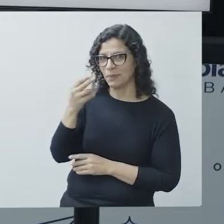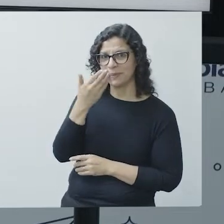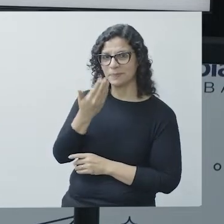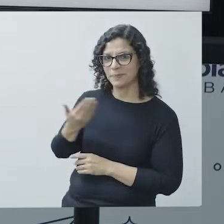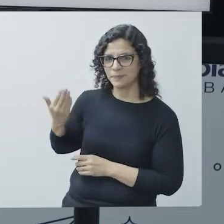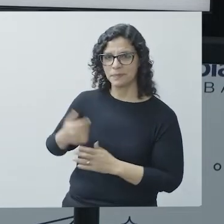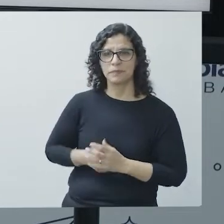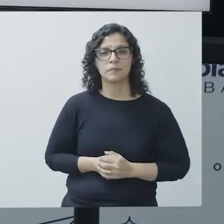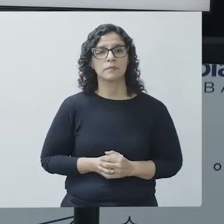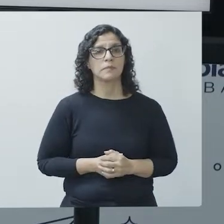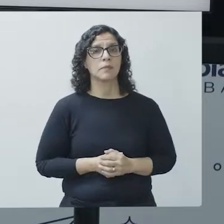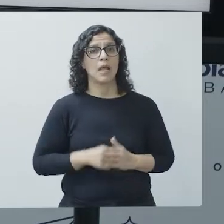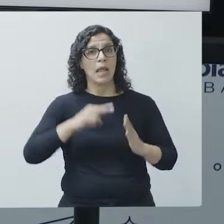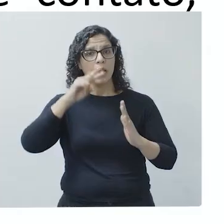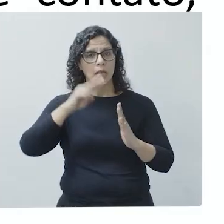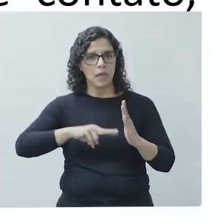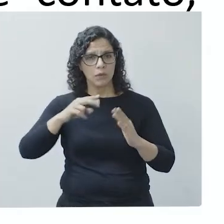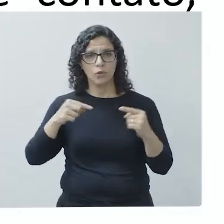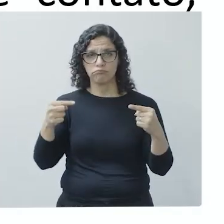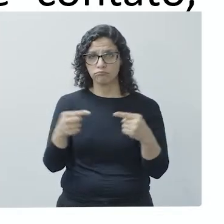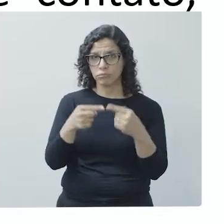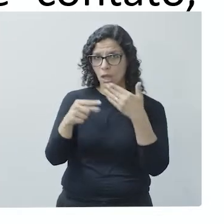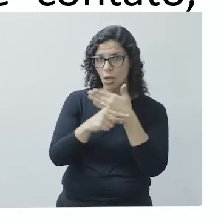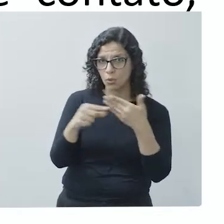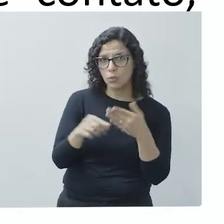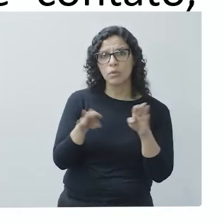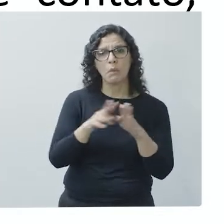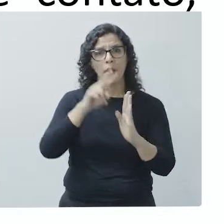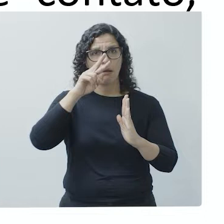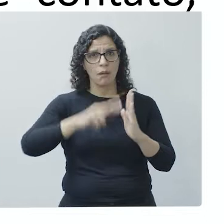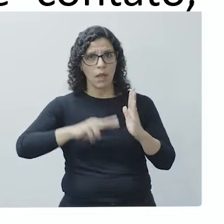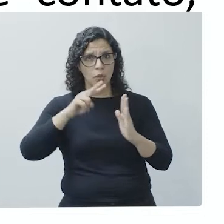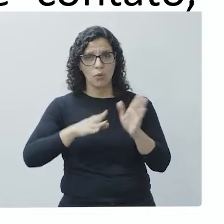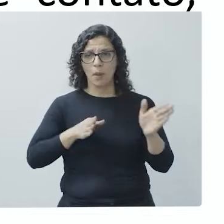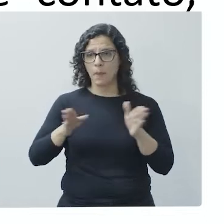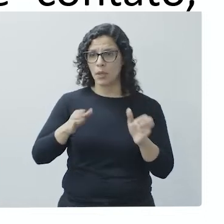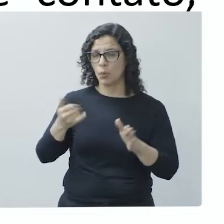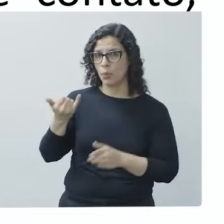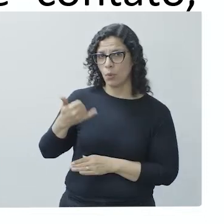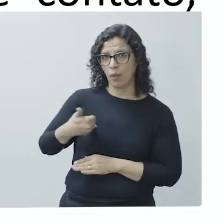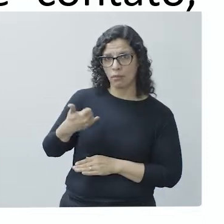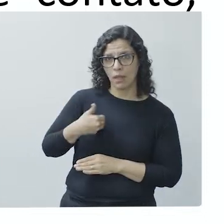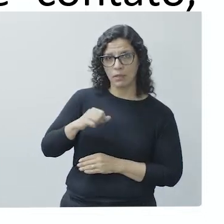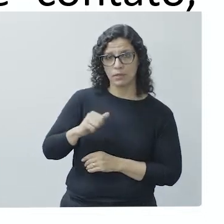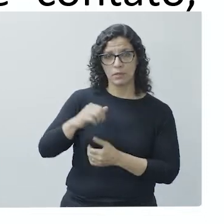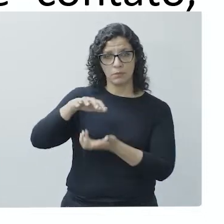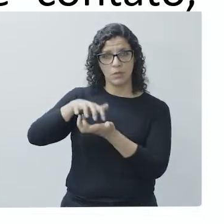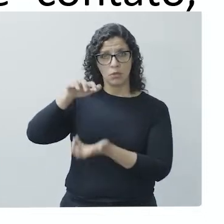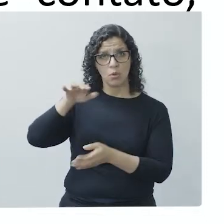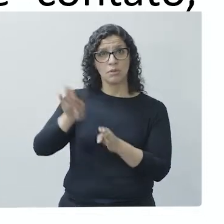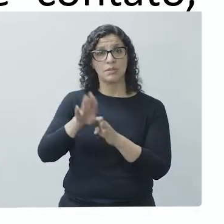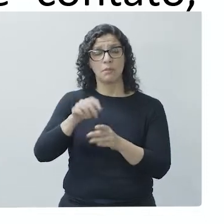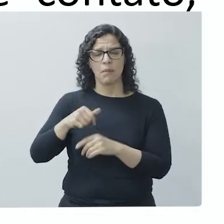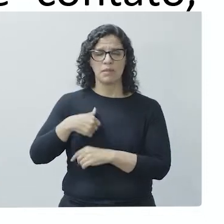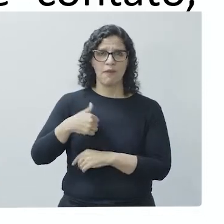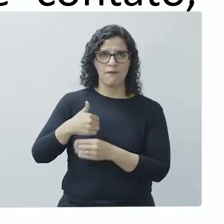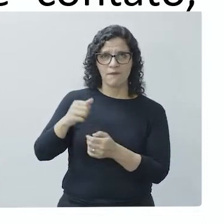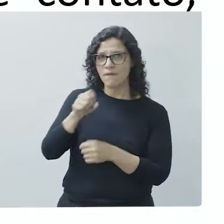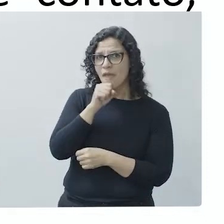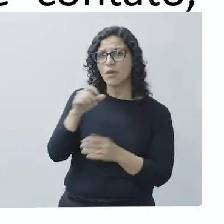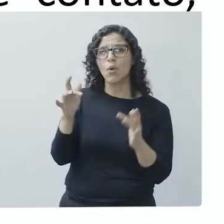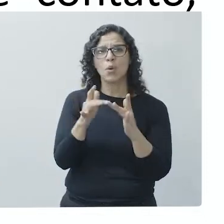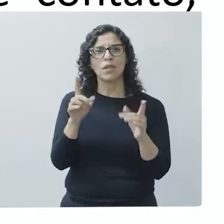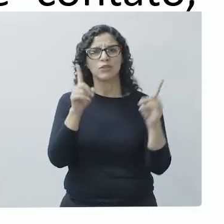só. De acordo com a autora, a leitura em uma faixa etária mais elevada pode dificultar esse